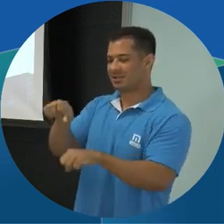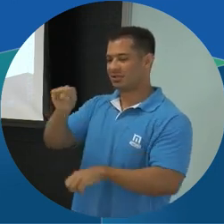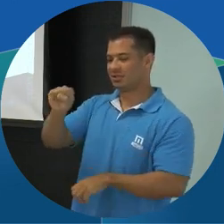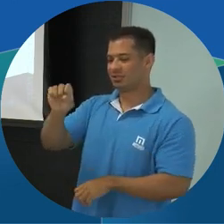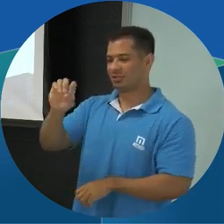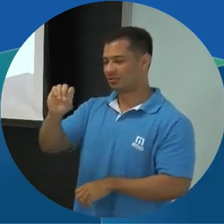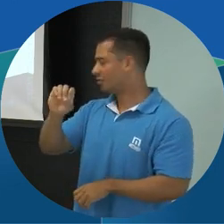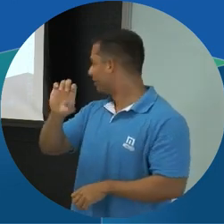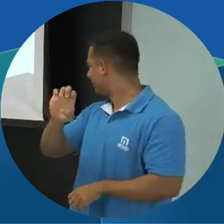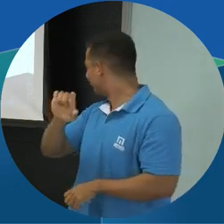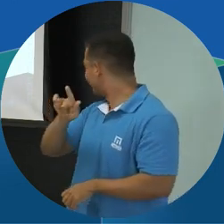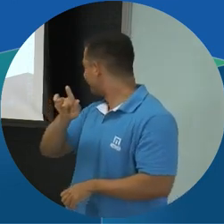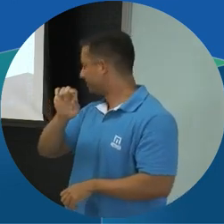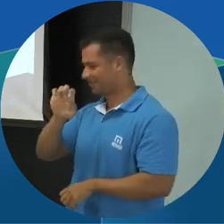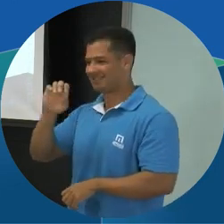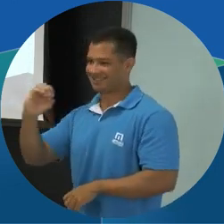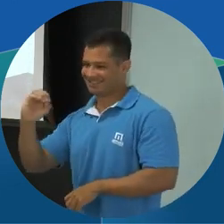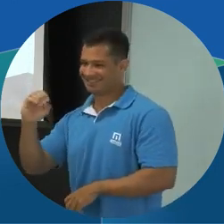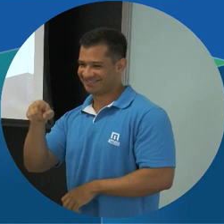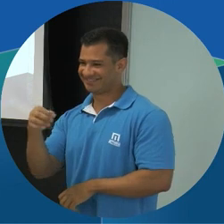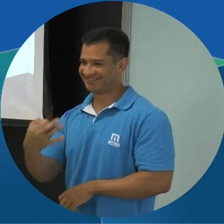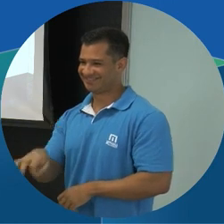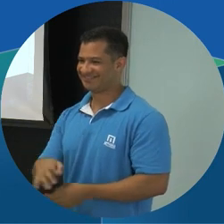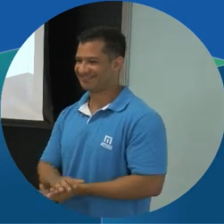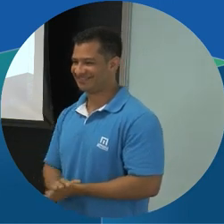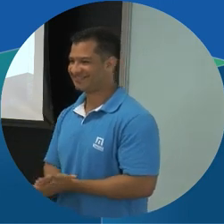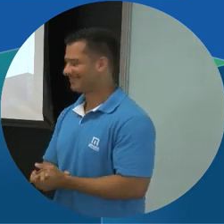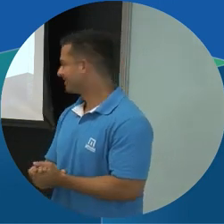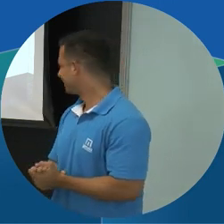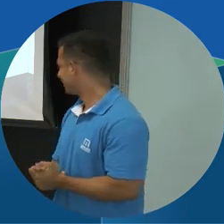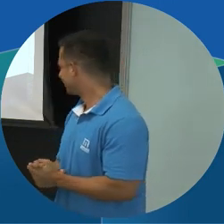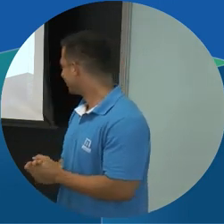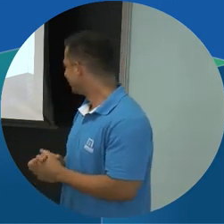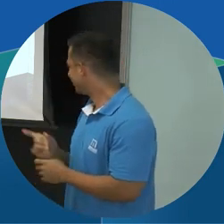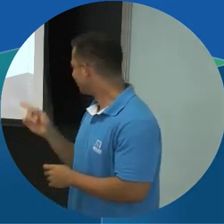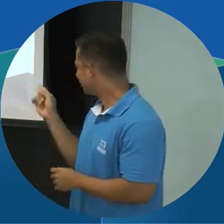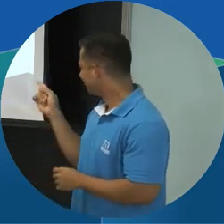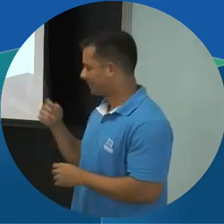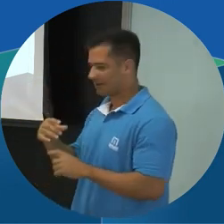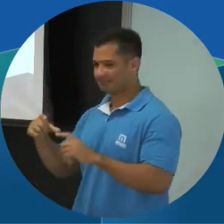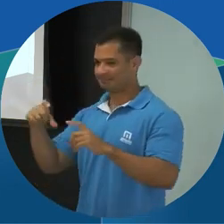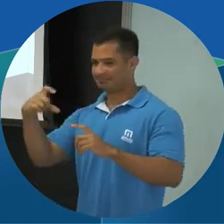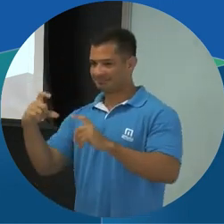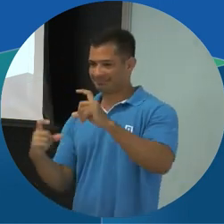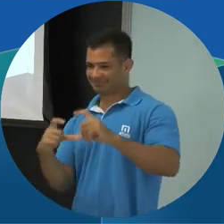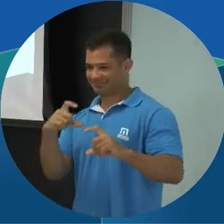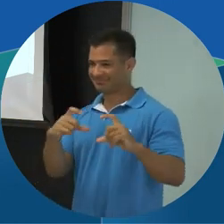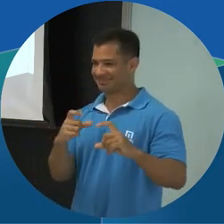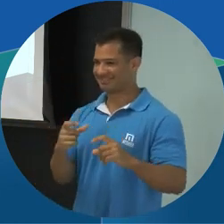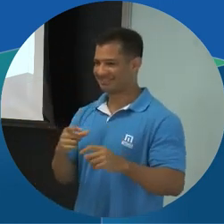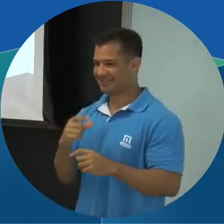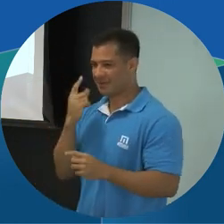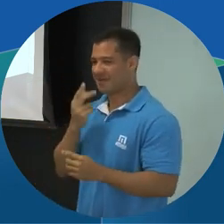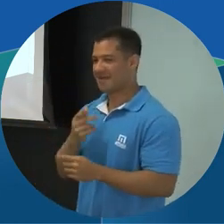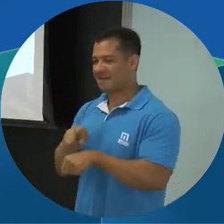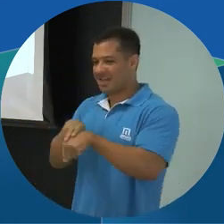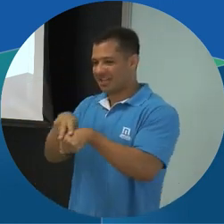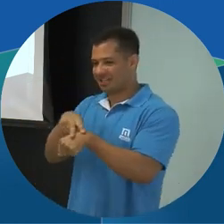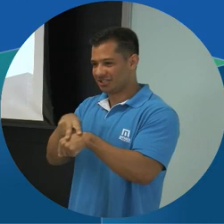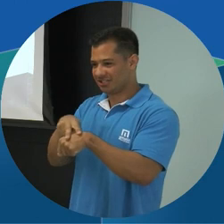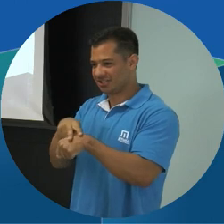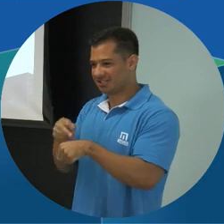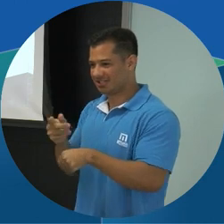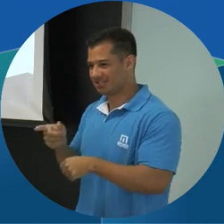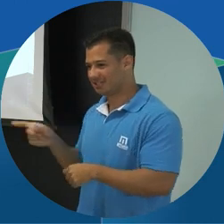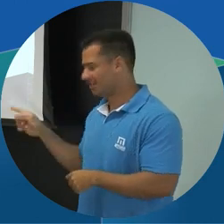Soigel, com solo, com geotecnia, contenção, fundação. Então a gente vai sempre pensando quais são os serviços